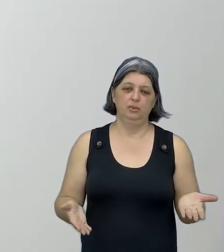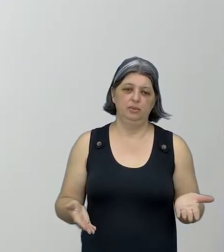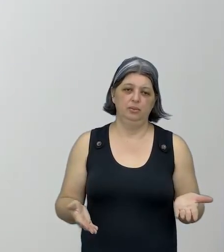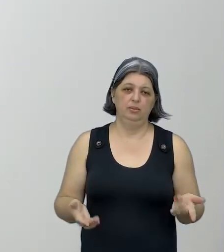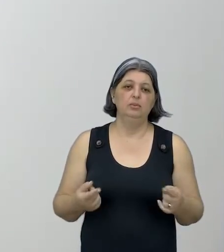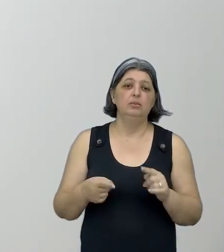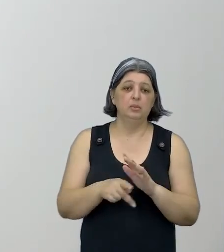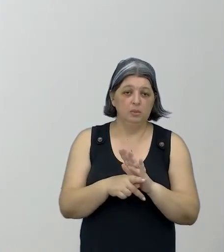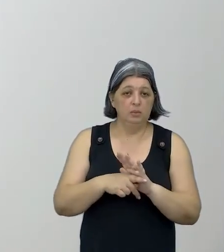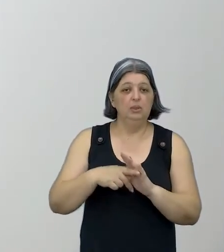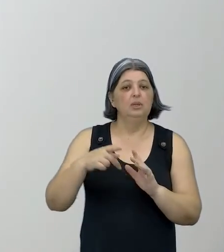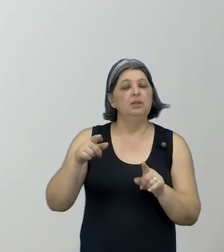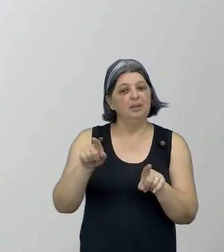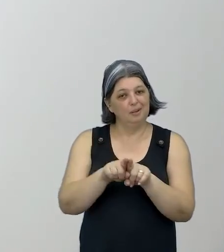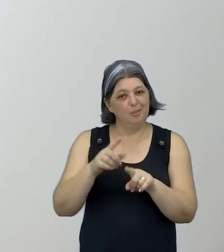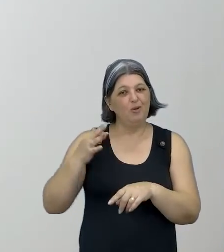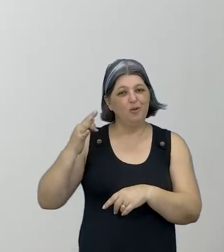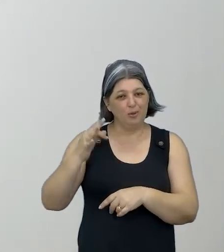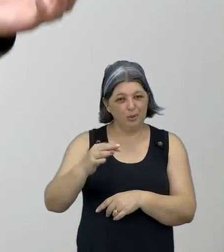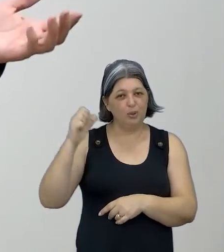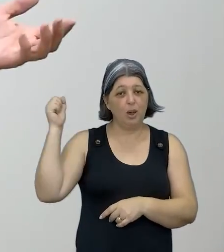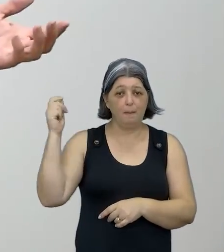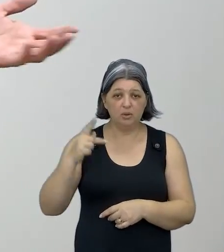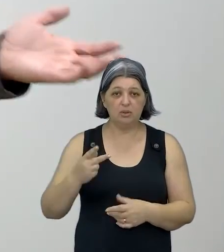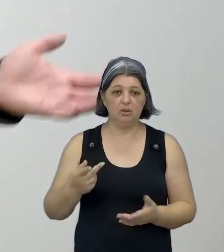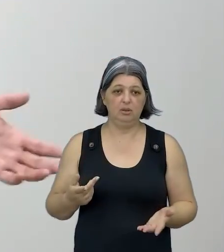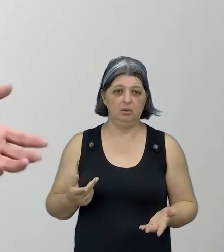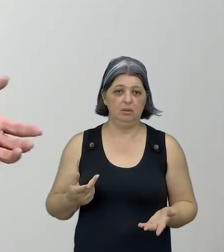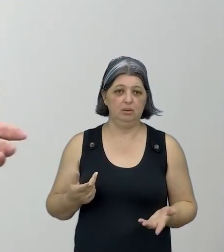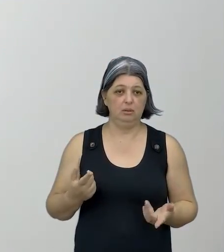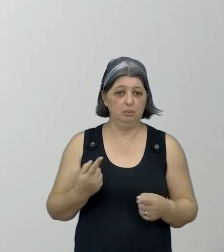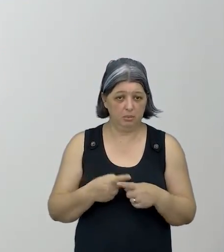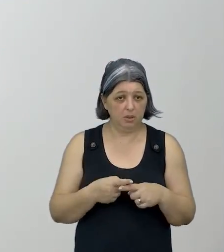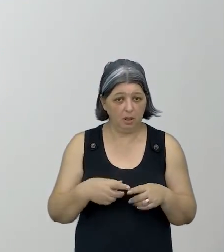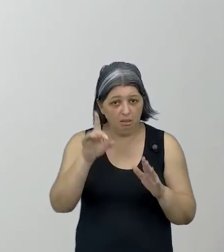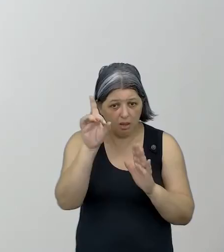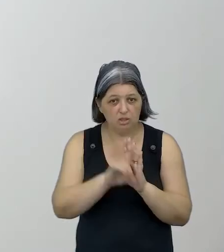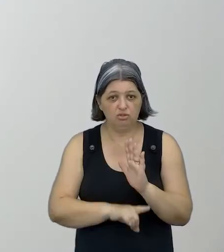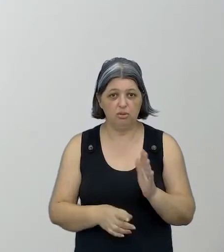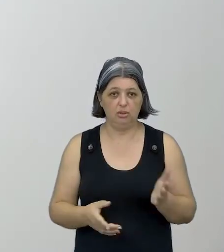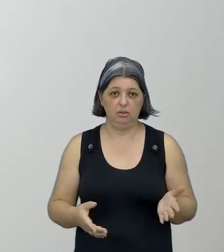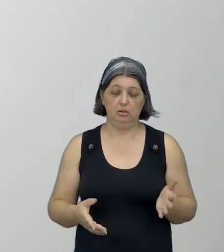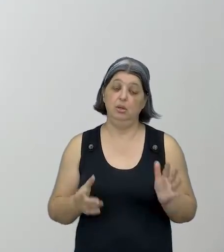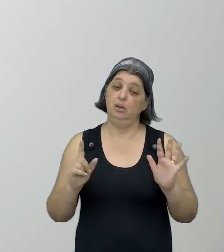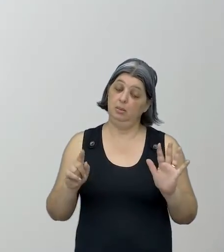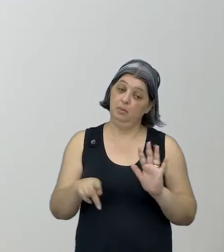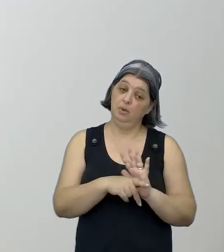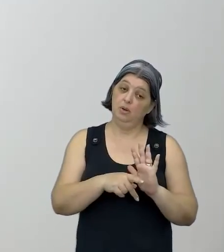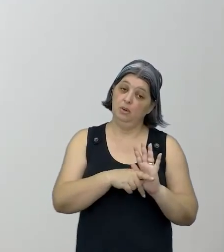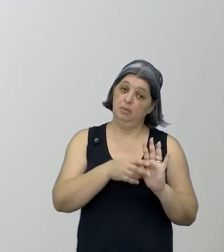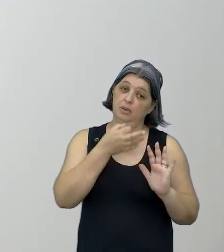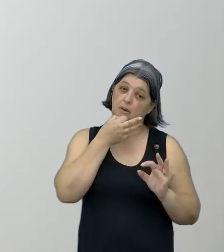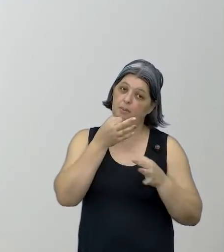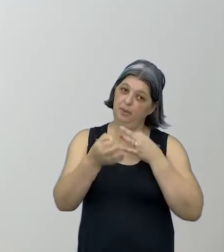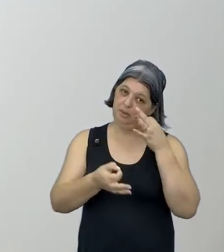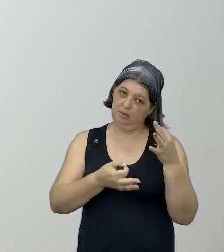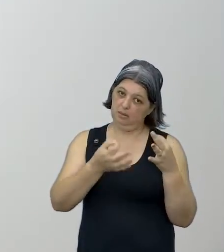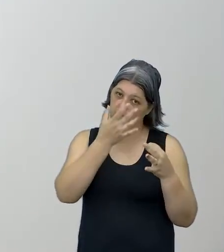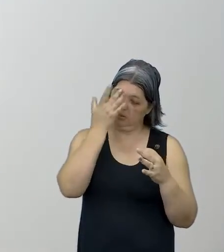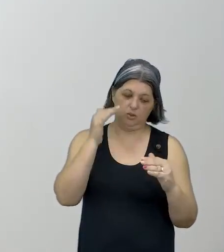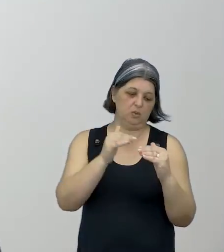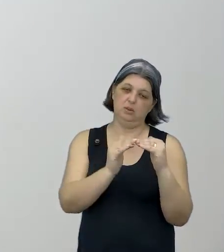da previdência social. Isso é perca de direitos, tá? O argumento daqueles que são os detratores